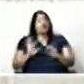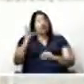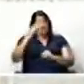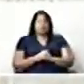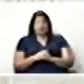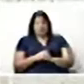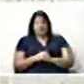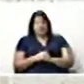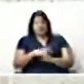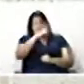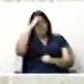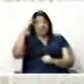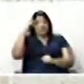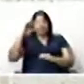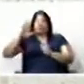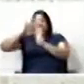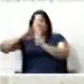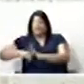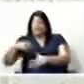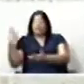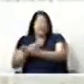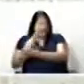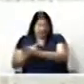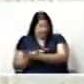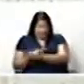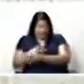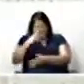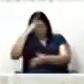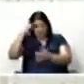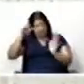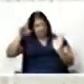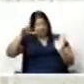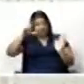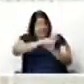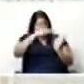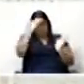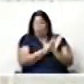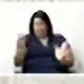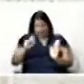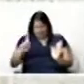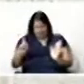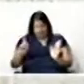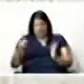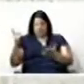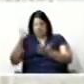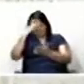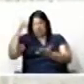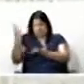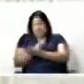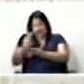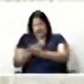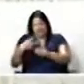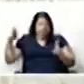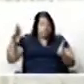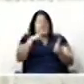por pessoas à margem da lei, que fazem disso uma forma de crime, de